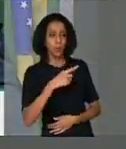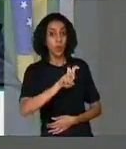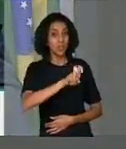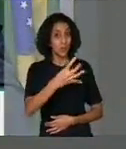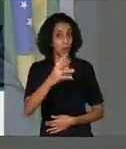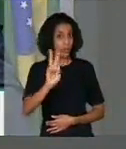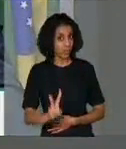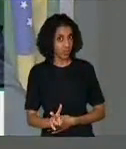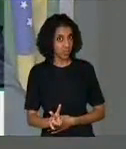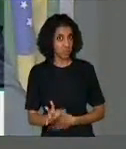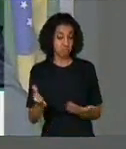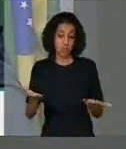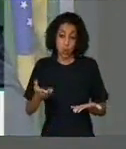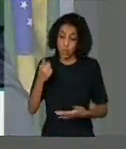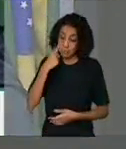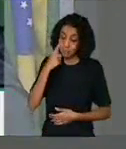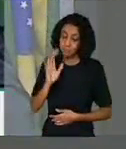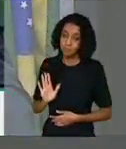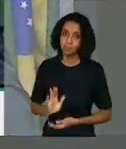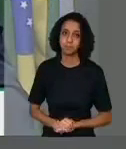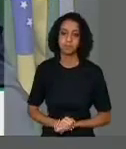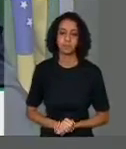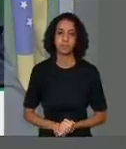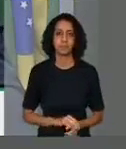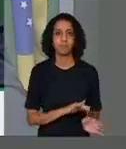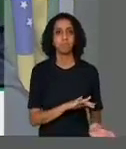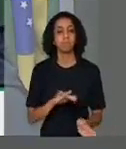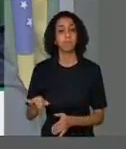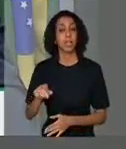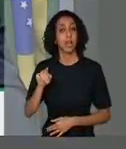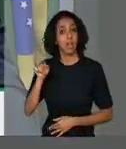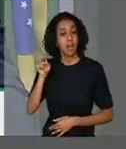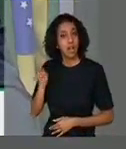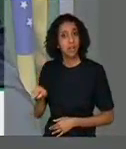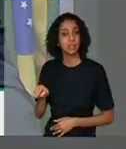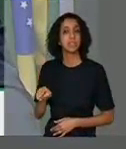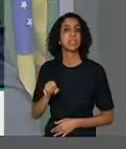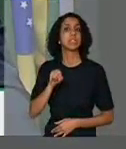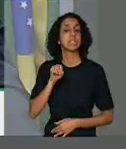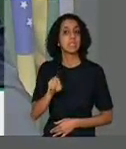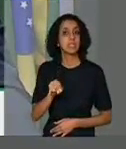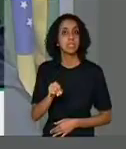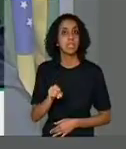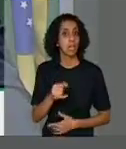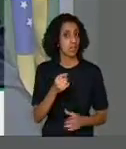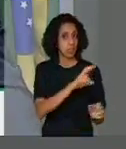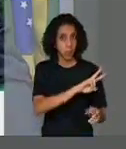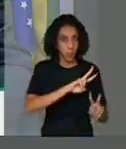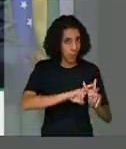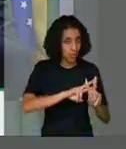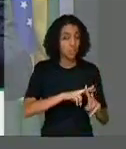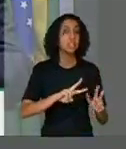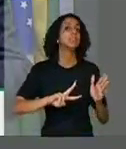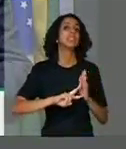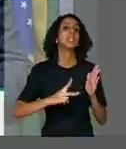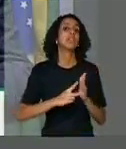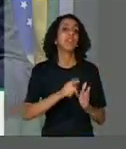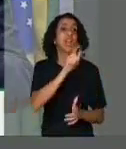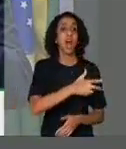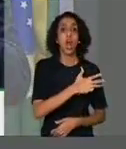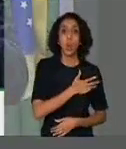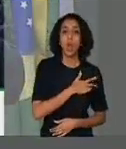Acabar com o precedente de prisão após segunda instância é garantir a impunidade não só do Lula, como de Eduardo